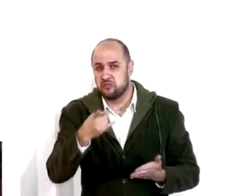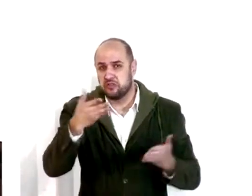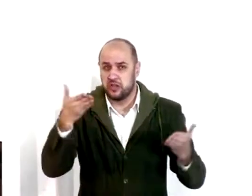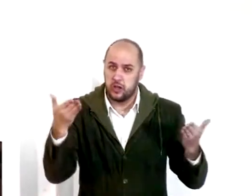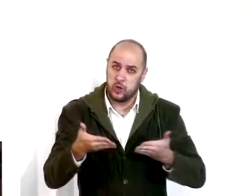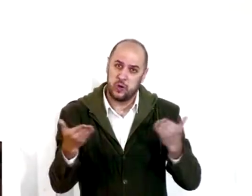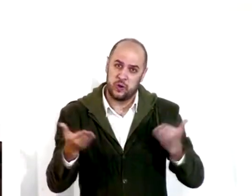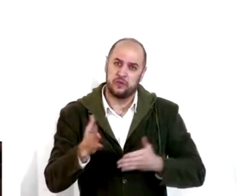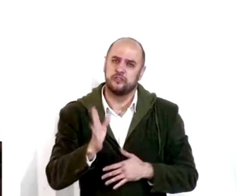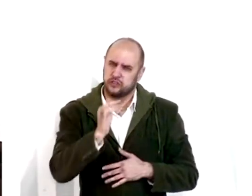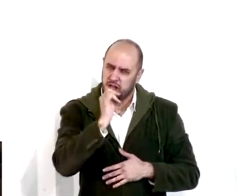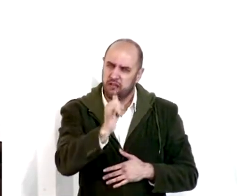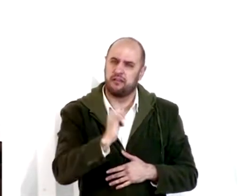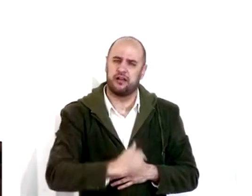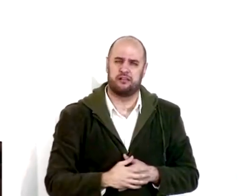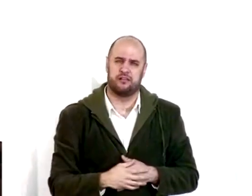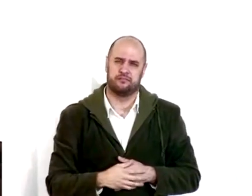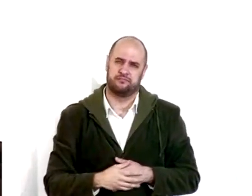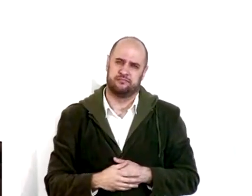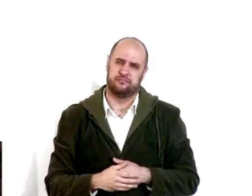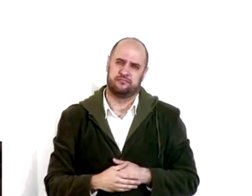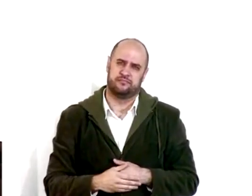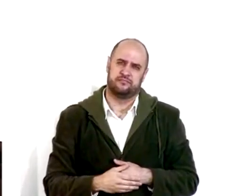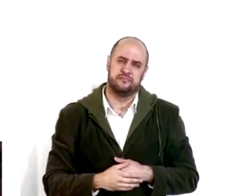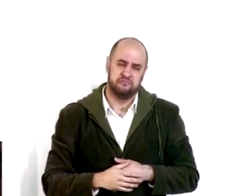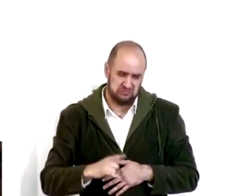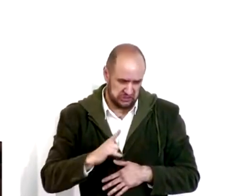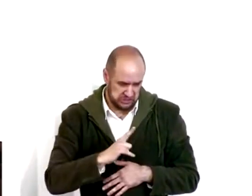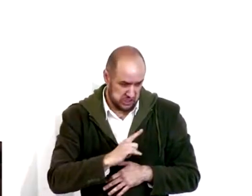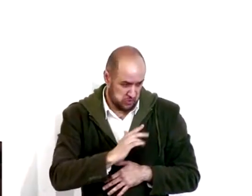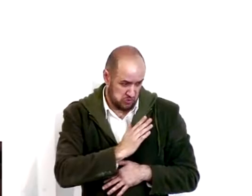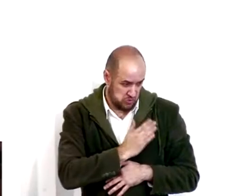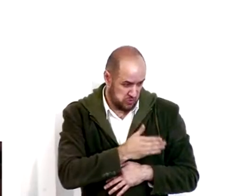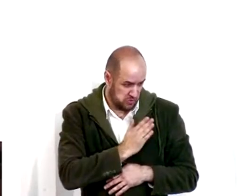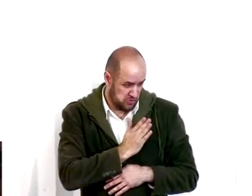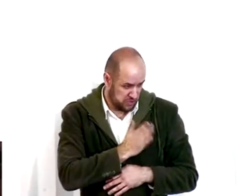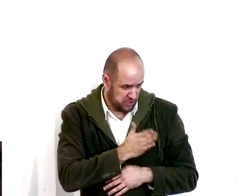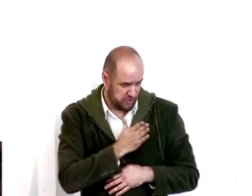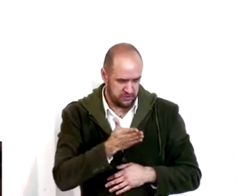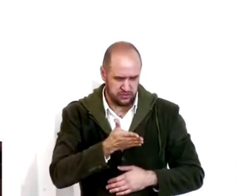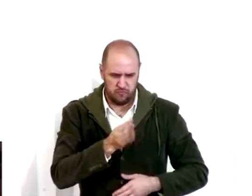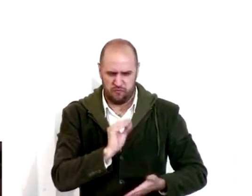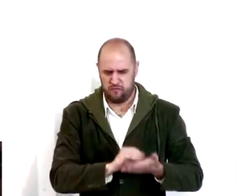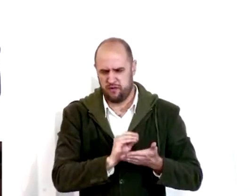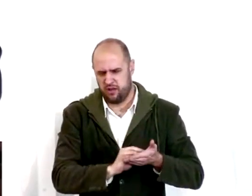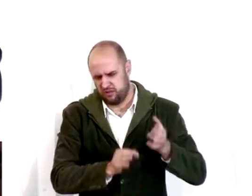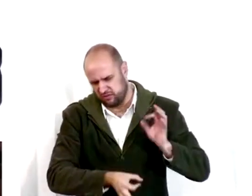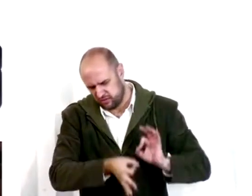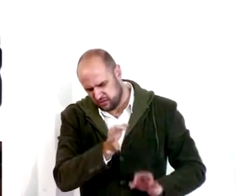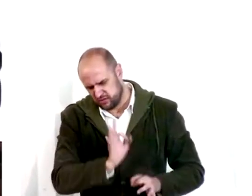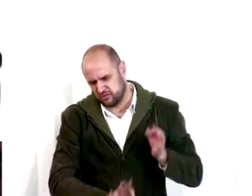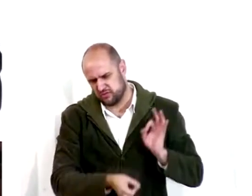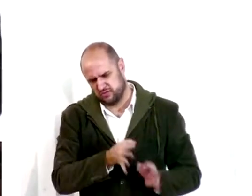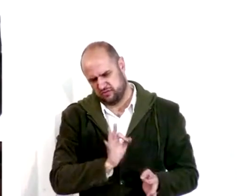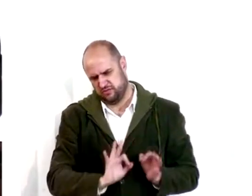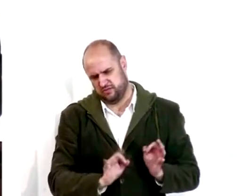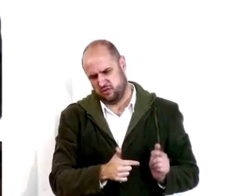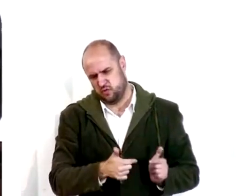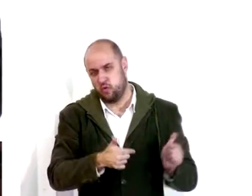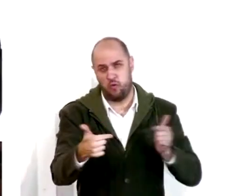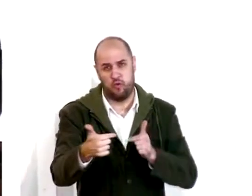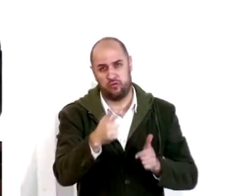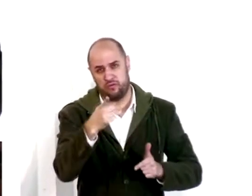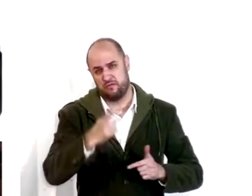já lhes falei, tenha algo no coração a respeito de injustiça que foi feita contra você.